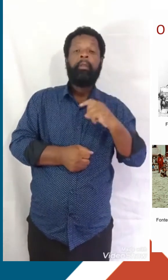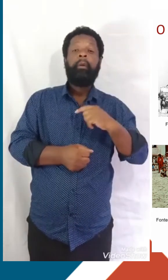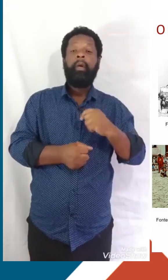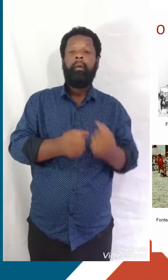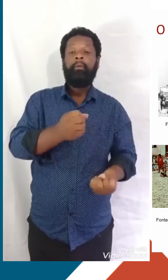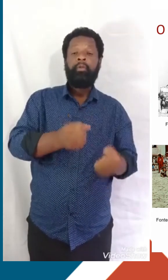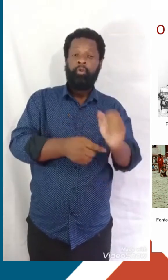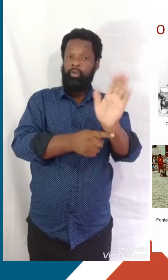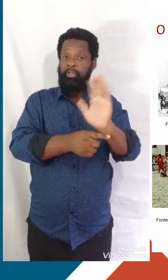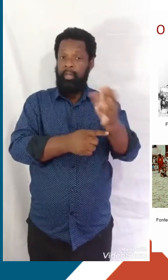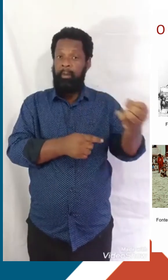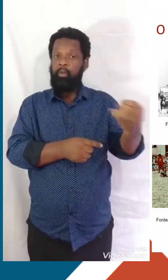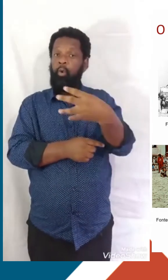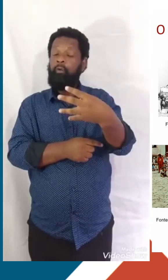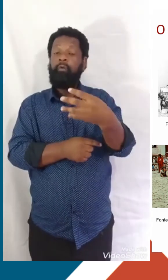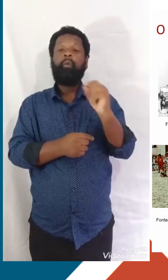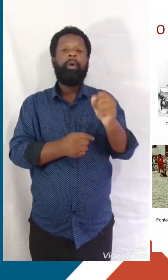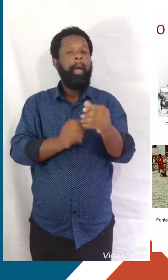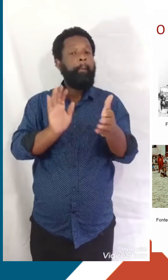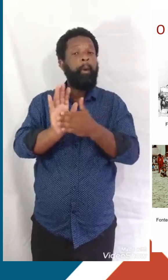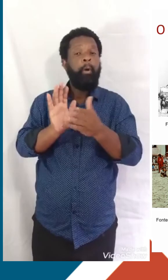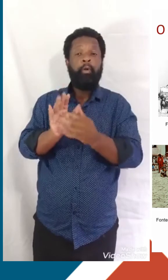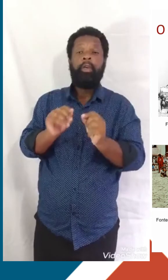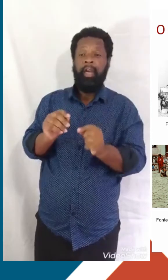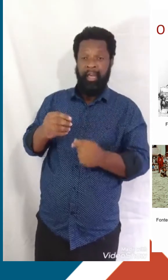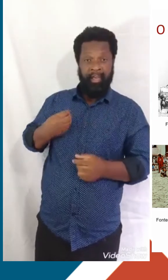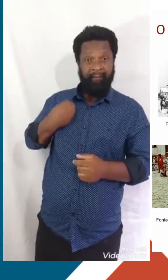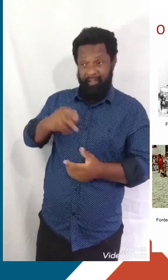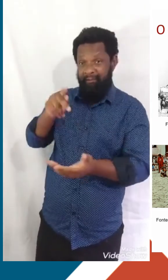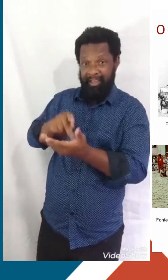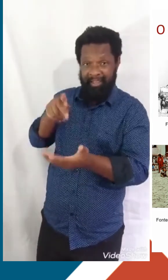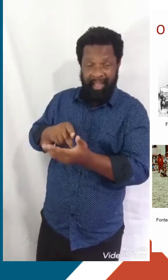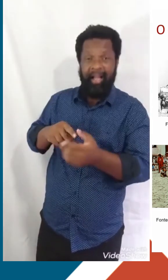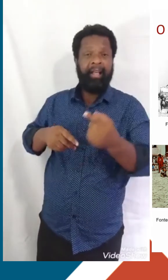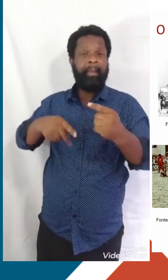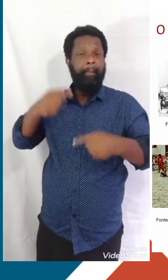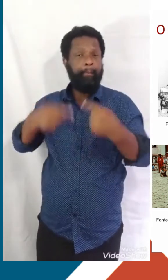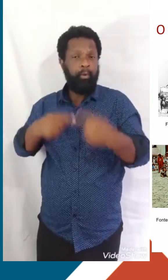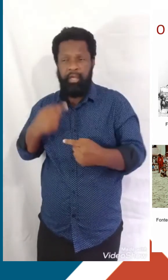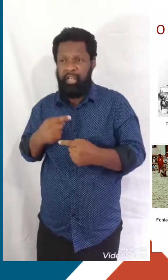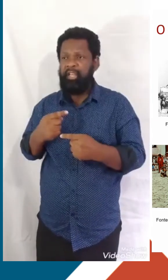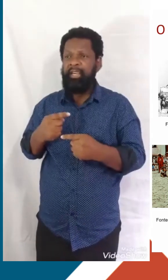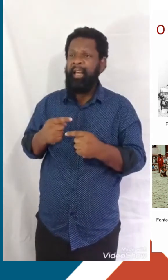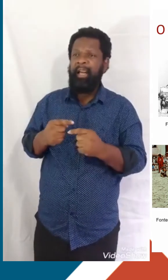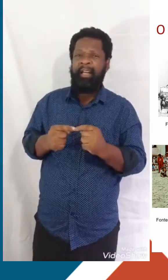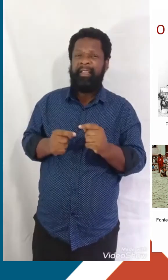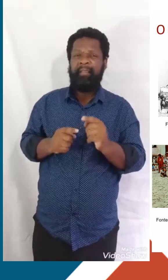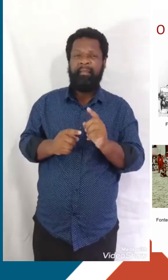novo, com uma proposta de representar a realidade social e a política brasileira de forma